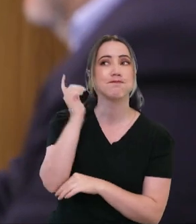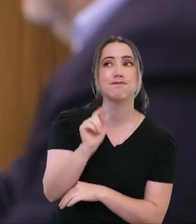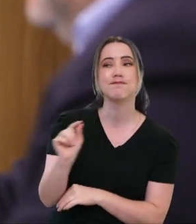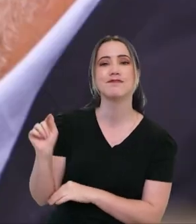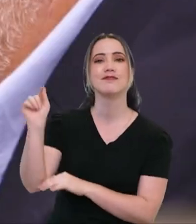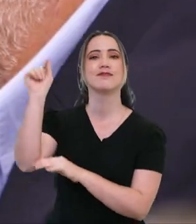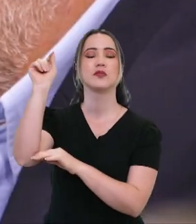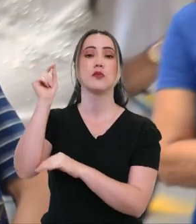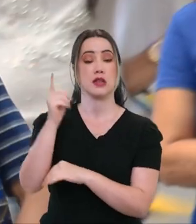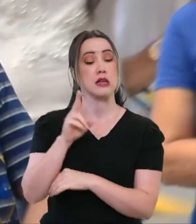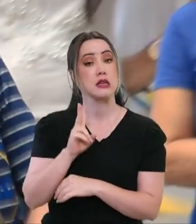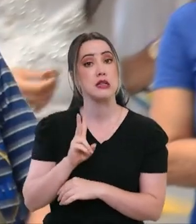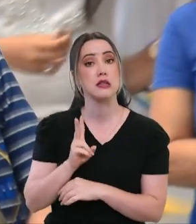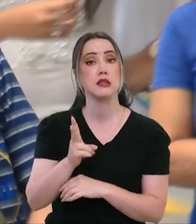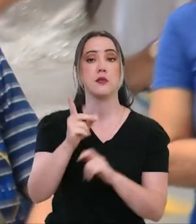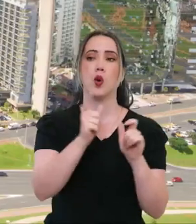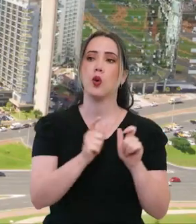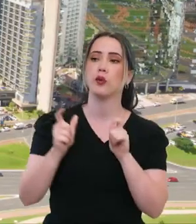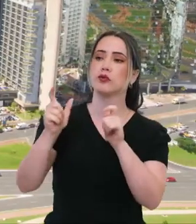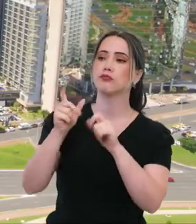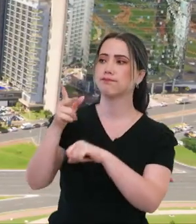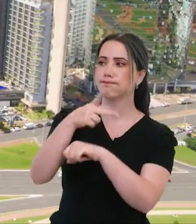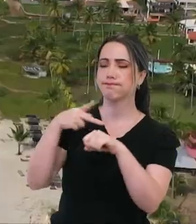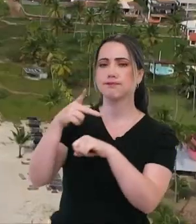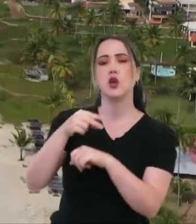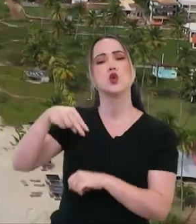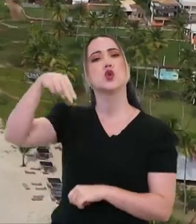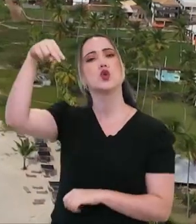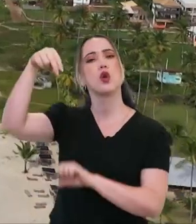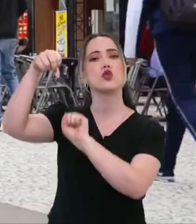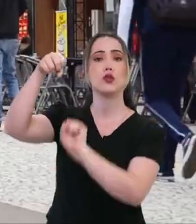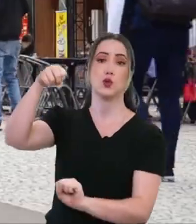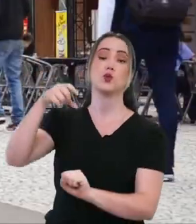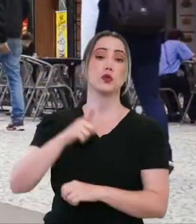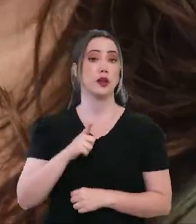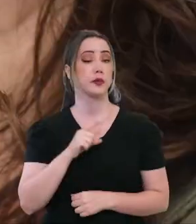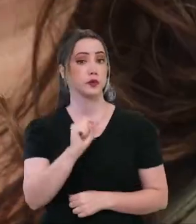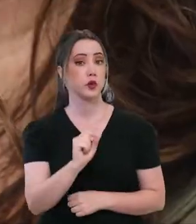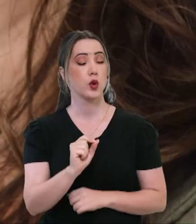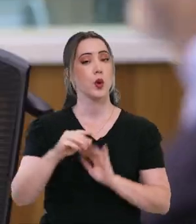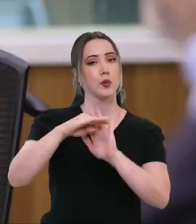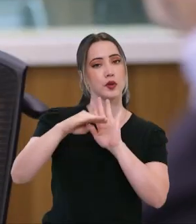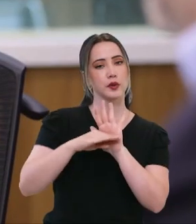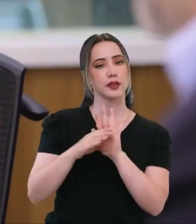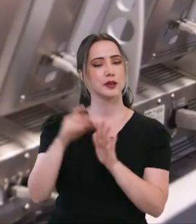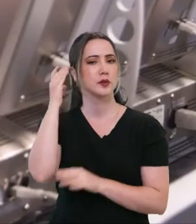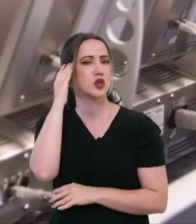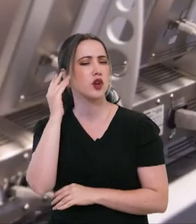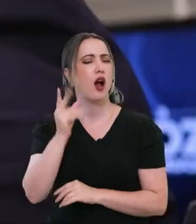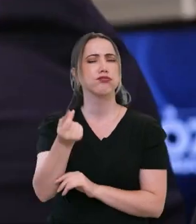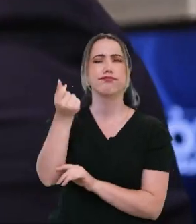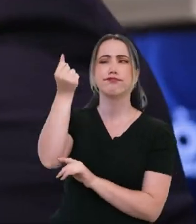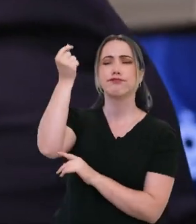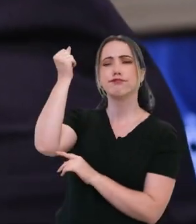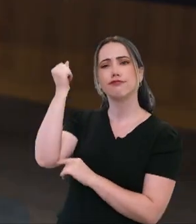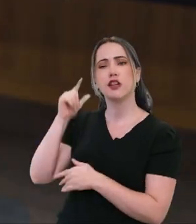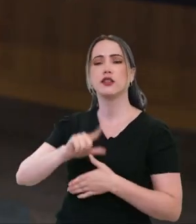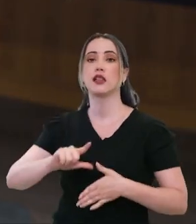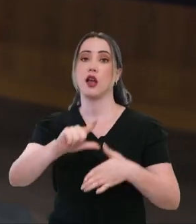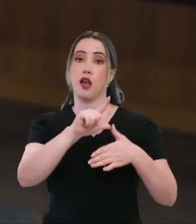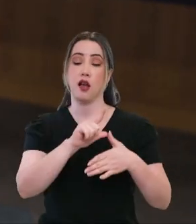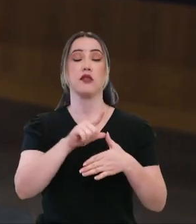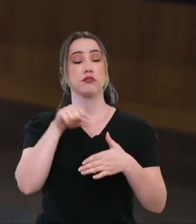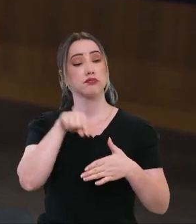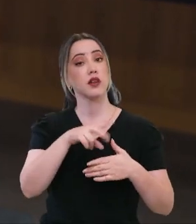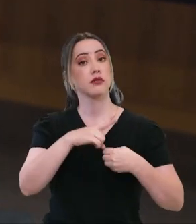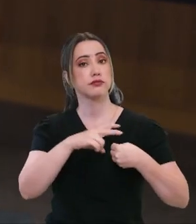ondas do rádio. Presente em todas as regiões do país, de norte a sul. programa de rádio mais antigo da América Latina. A Voz